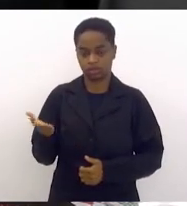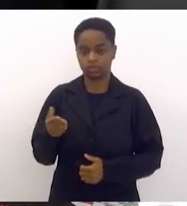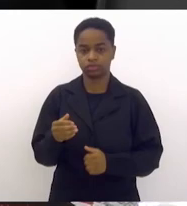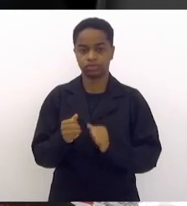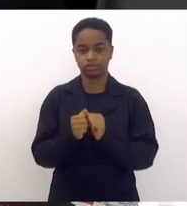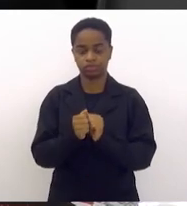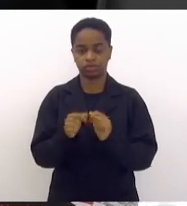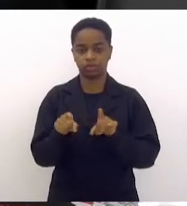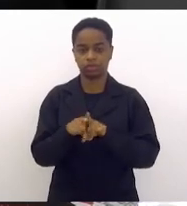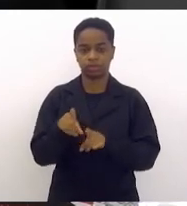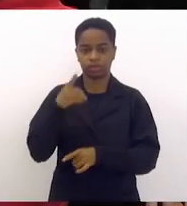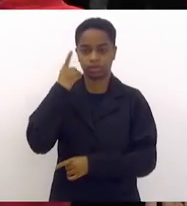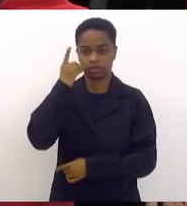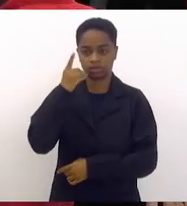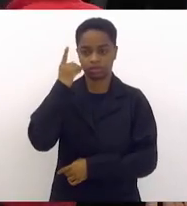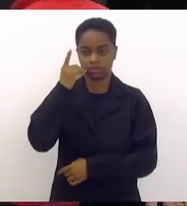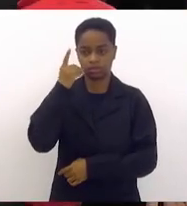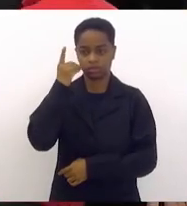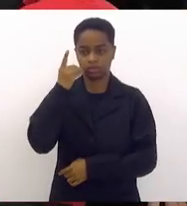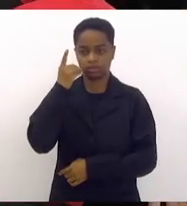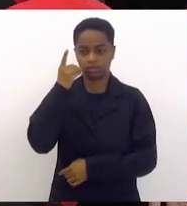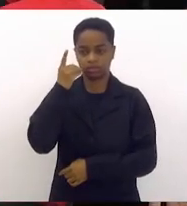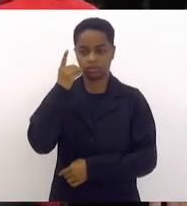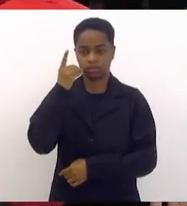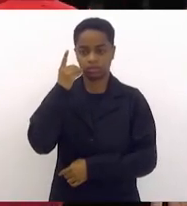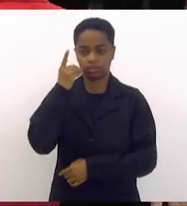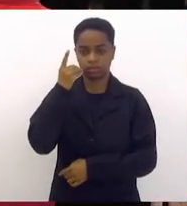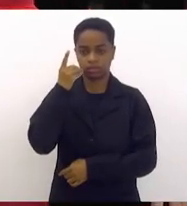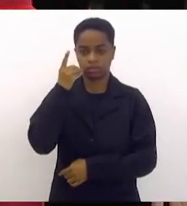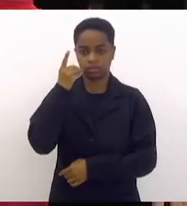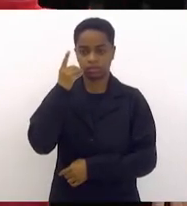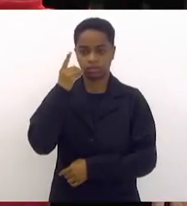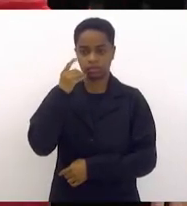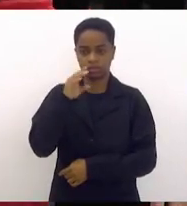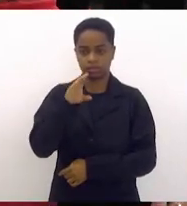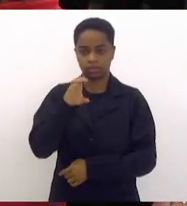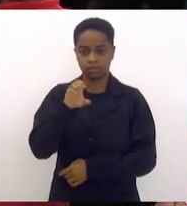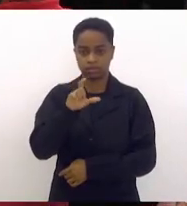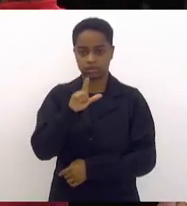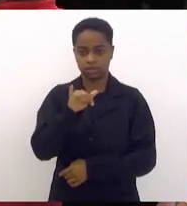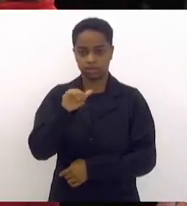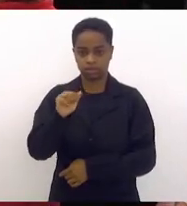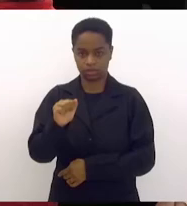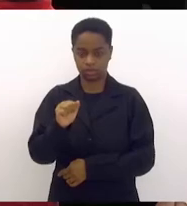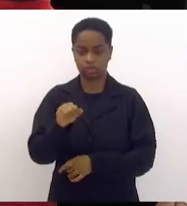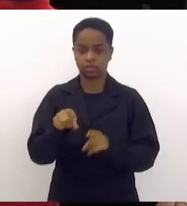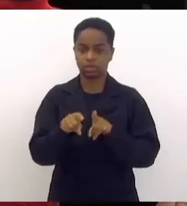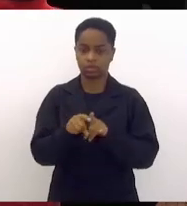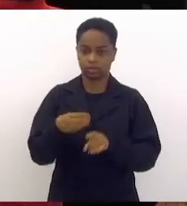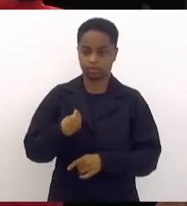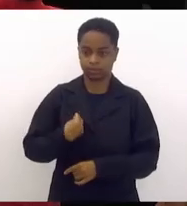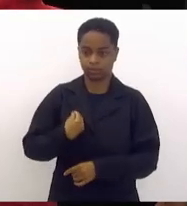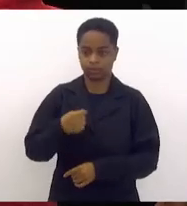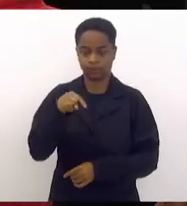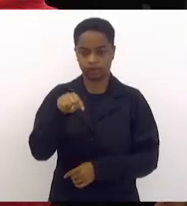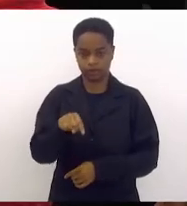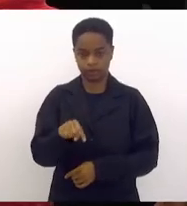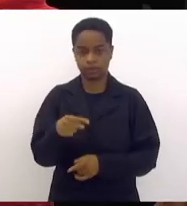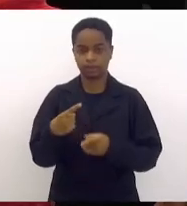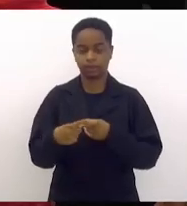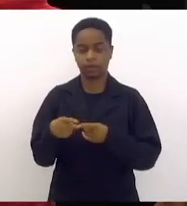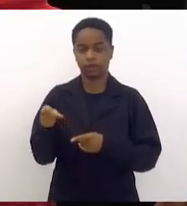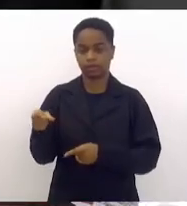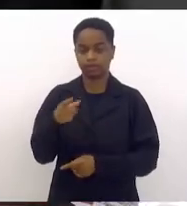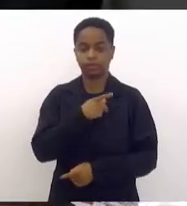também a deputada a deputada C Jordão que também presente aqui conosco